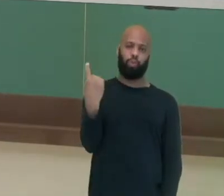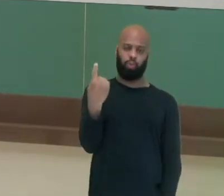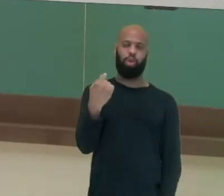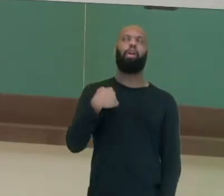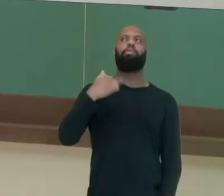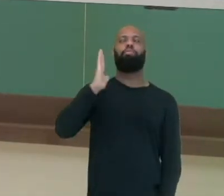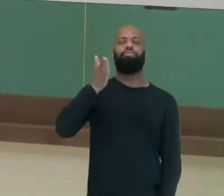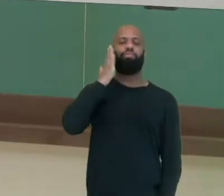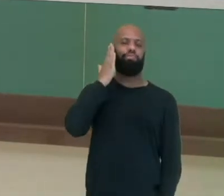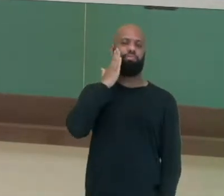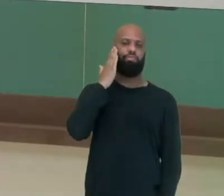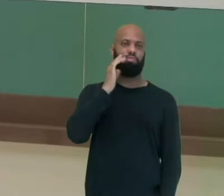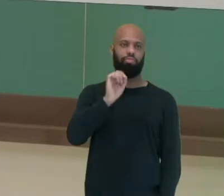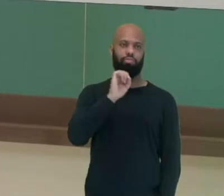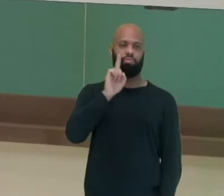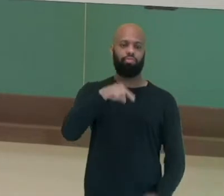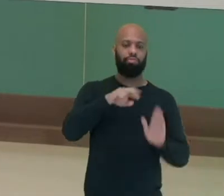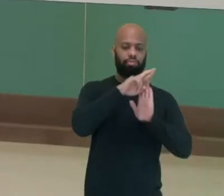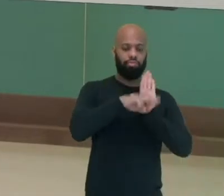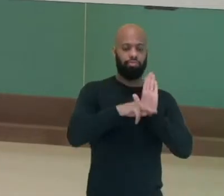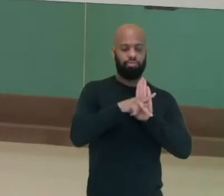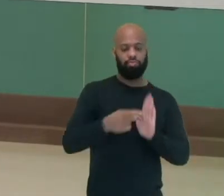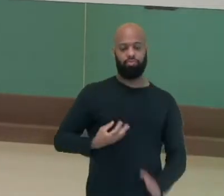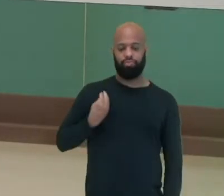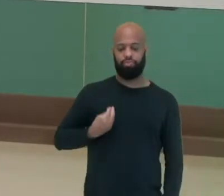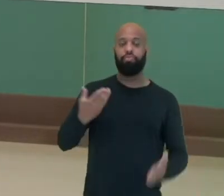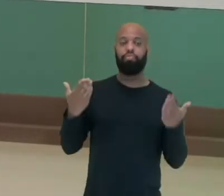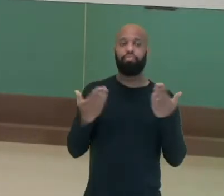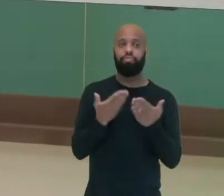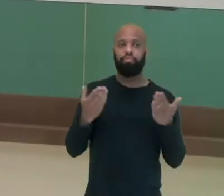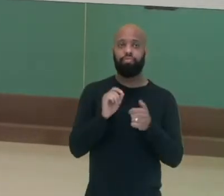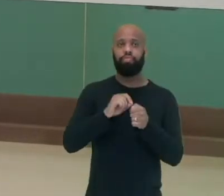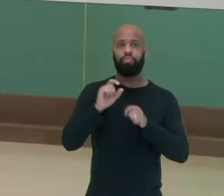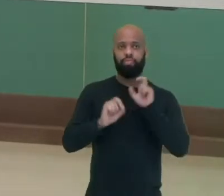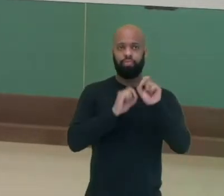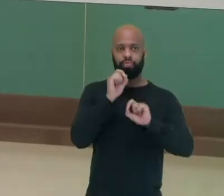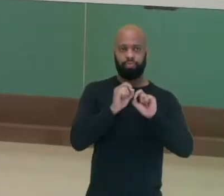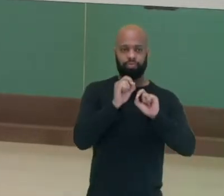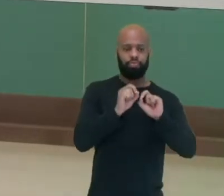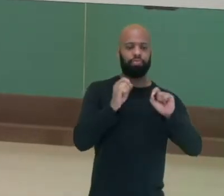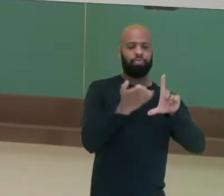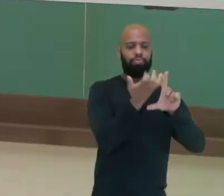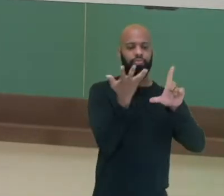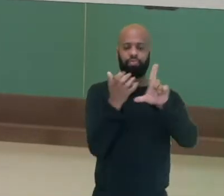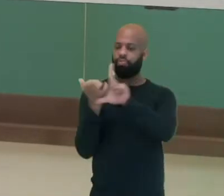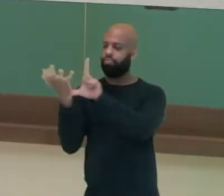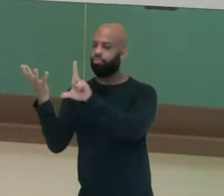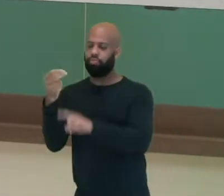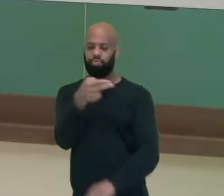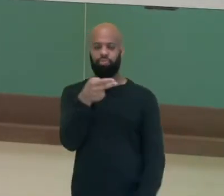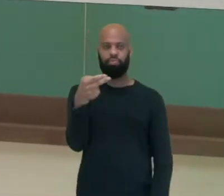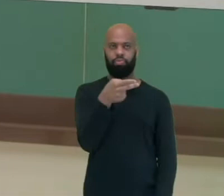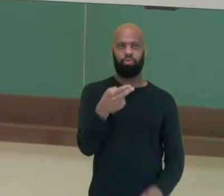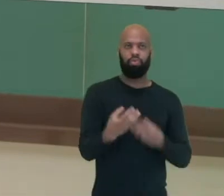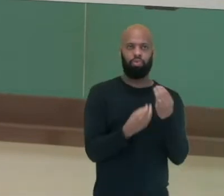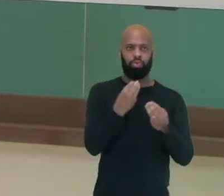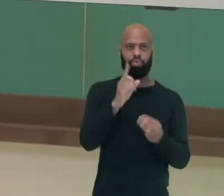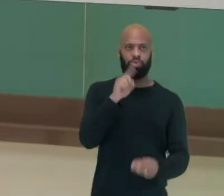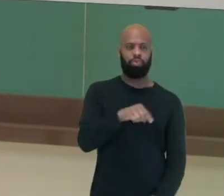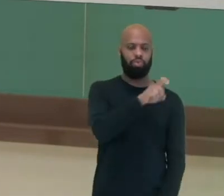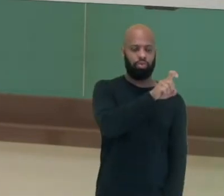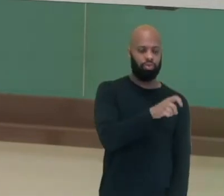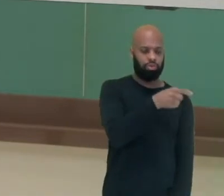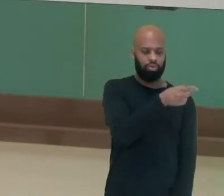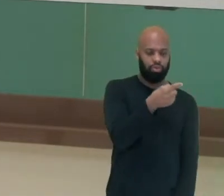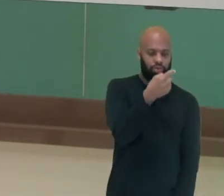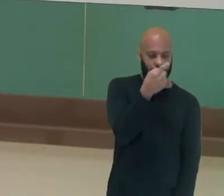é a condição de existência do log. Agora vamos igualar os nossos logaritmandos. Ficamos com x menos